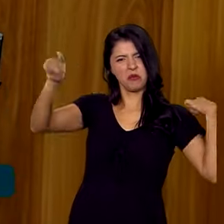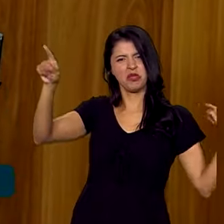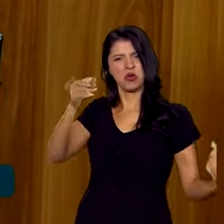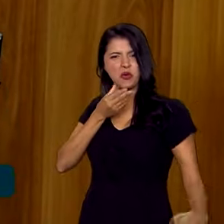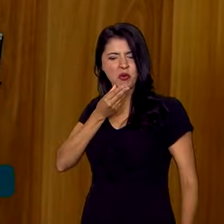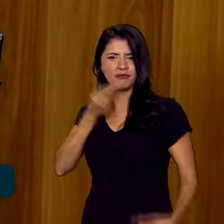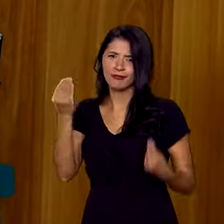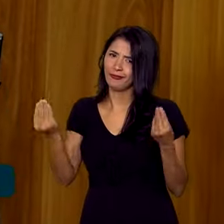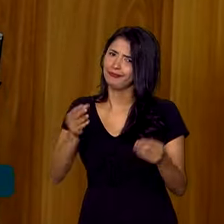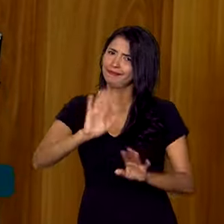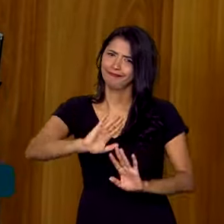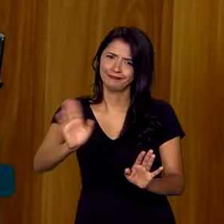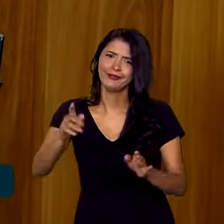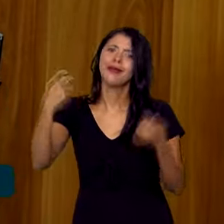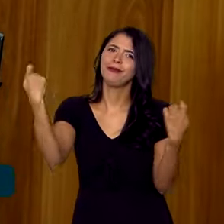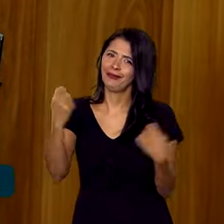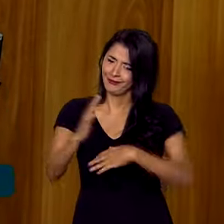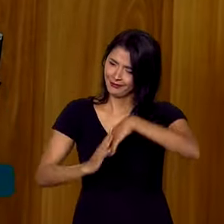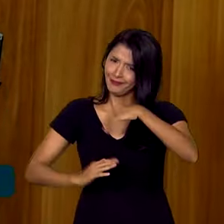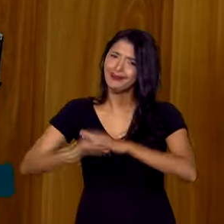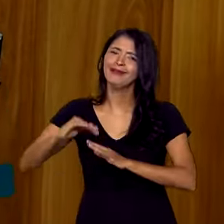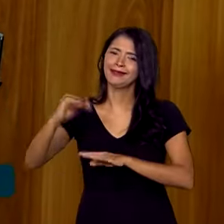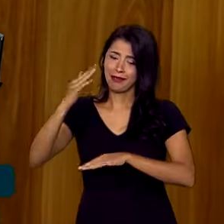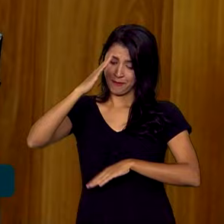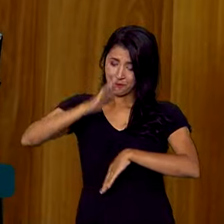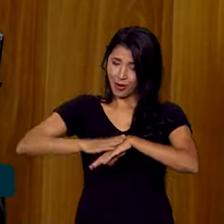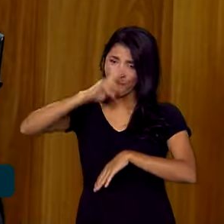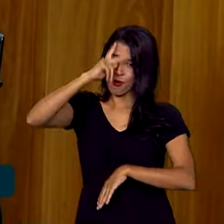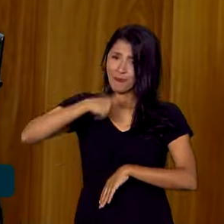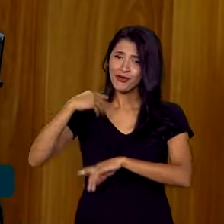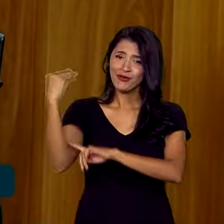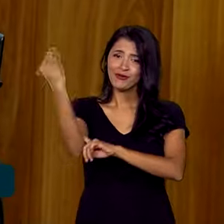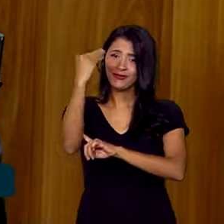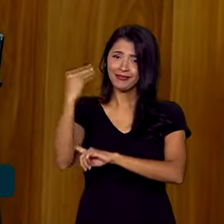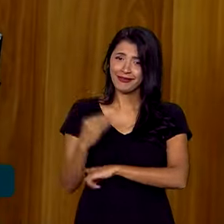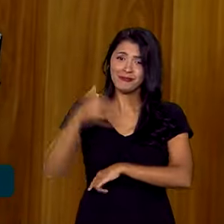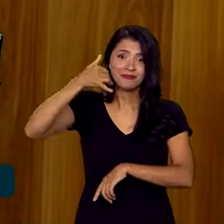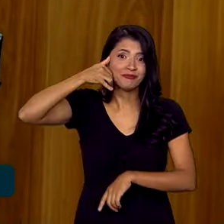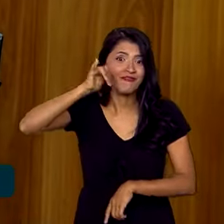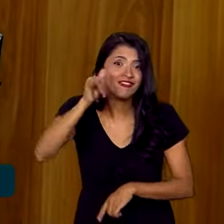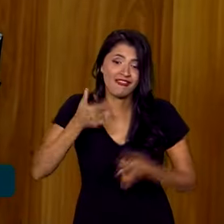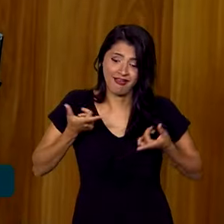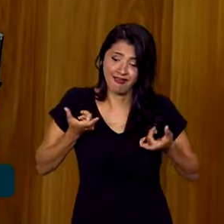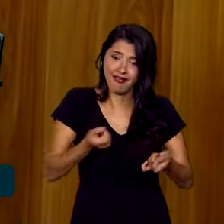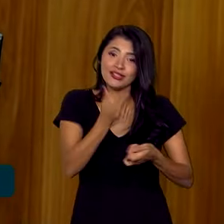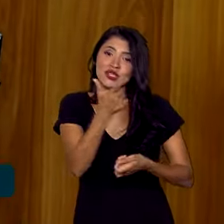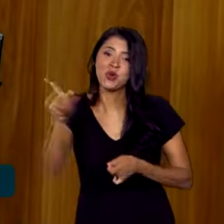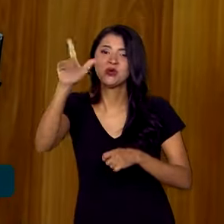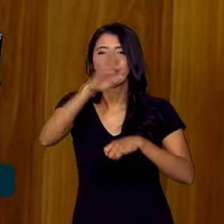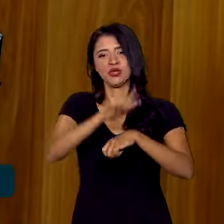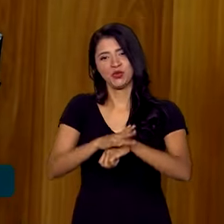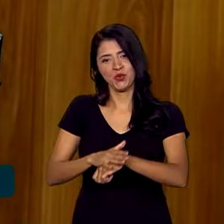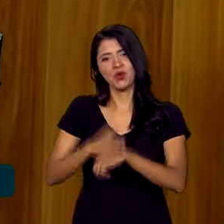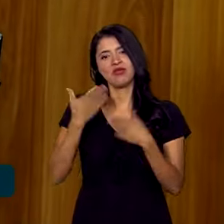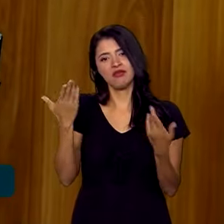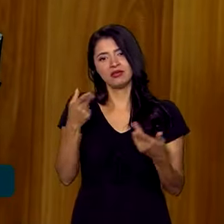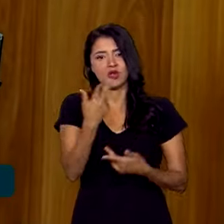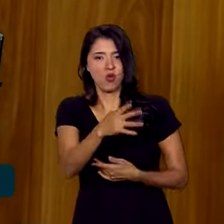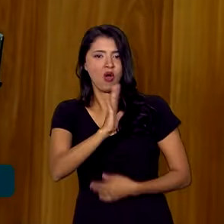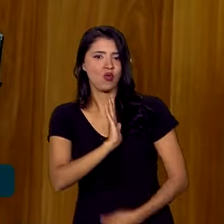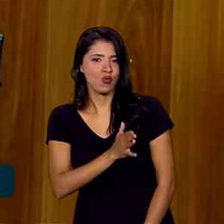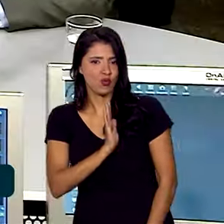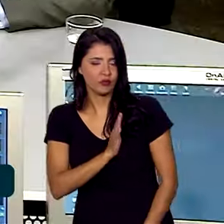importante que a gente desenvolva práticas de autocuidado pra gente cuidar prevenir câncer e prevenir outras doenças como as doenças